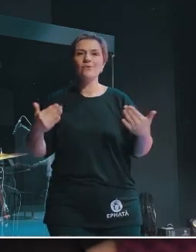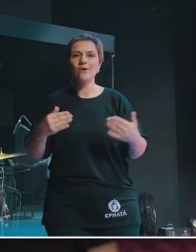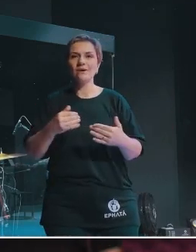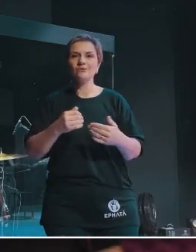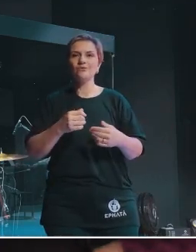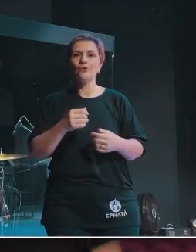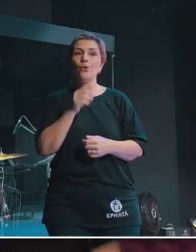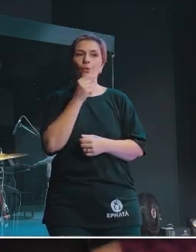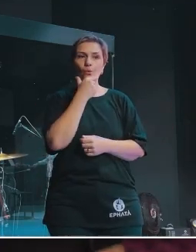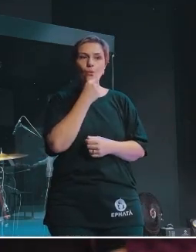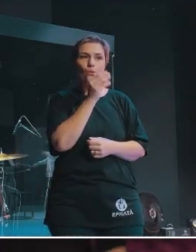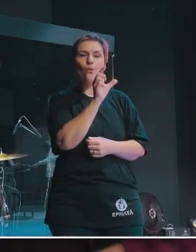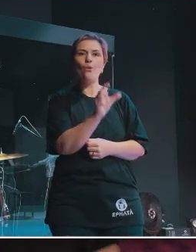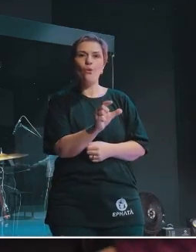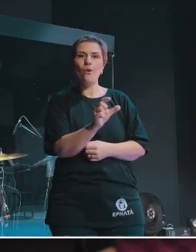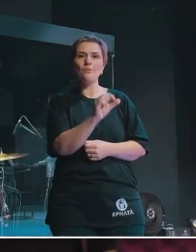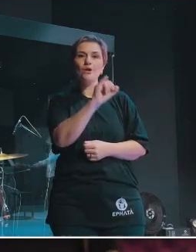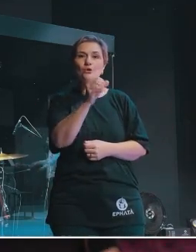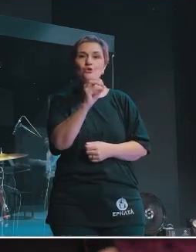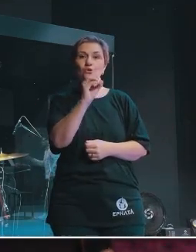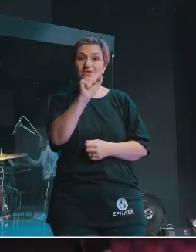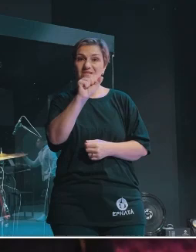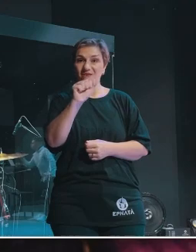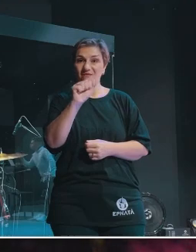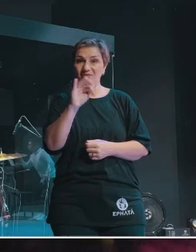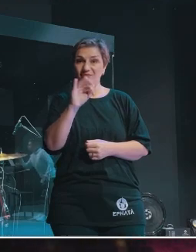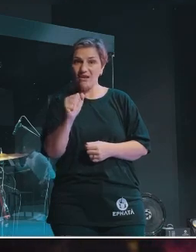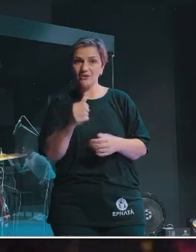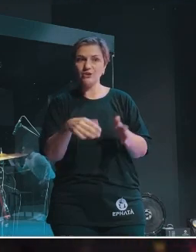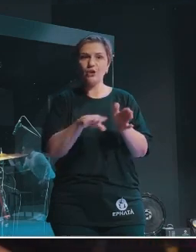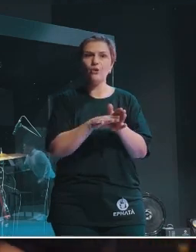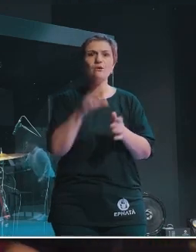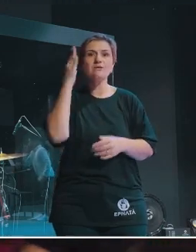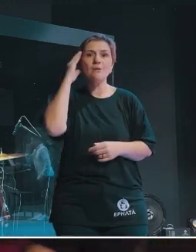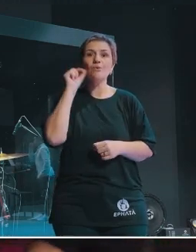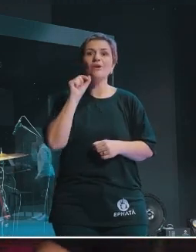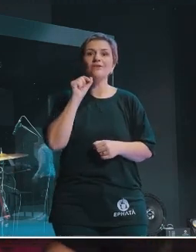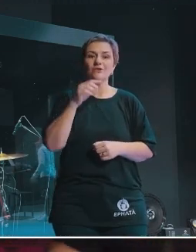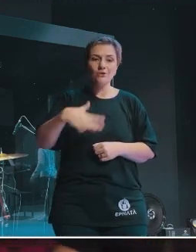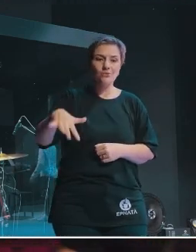que tinha no ambiente de guerra? Só os cadáveres.